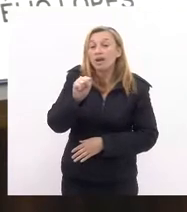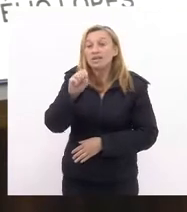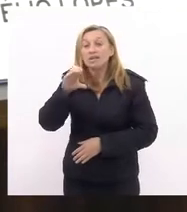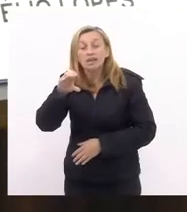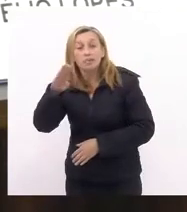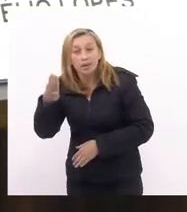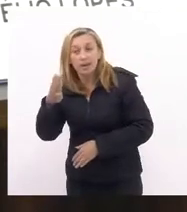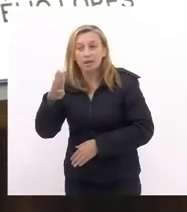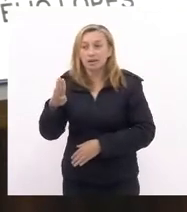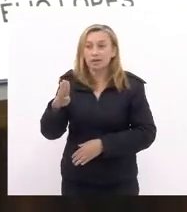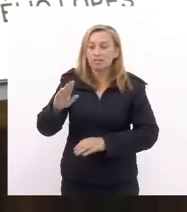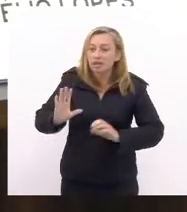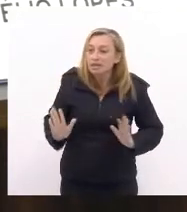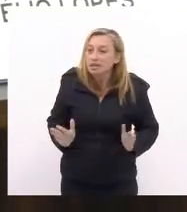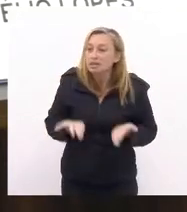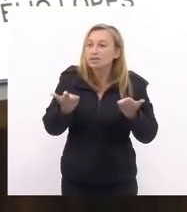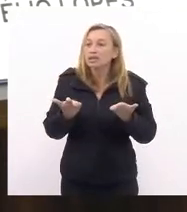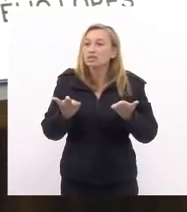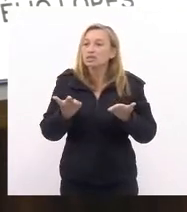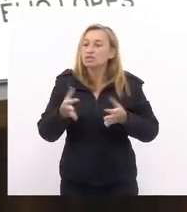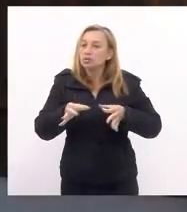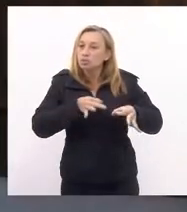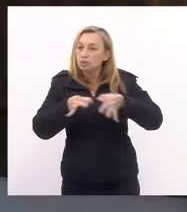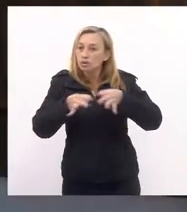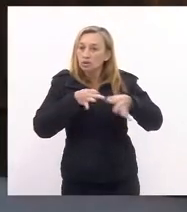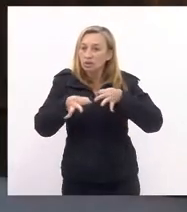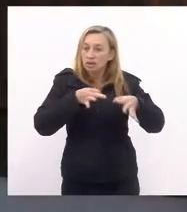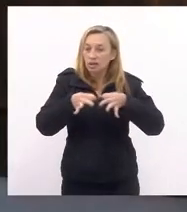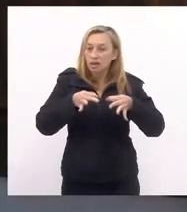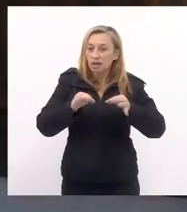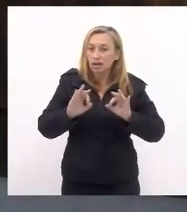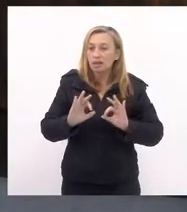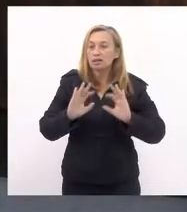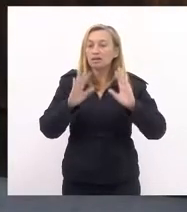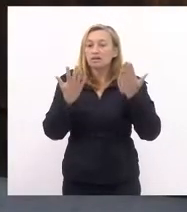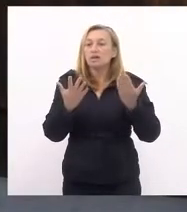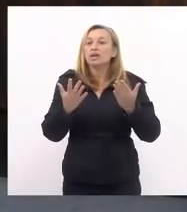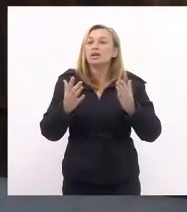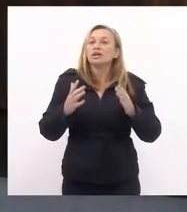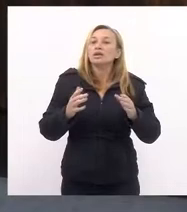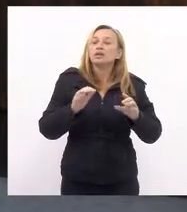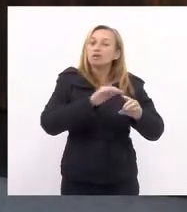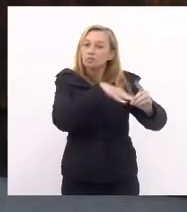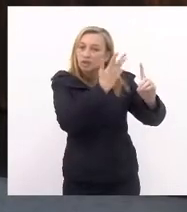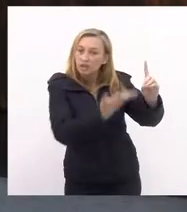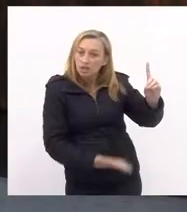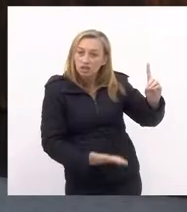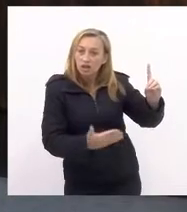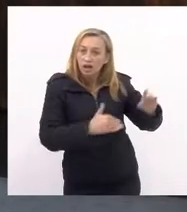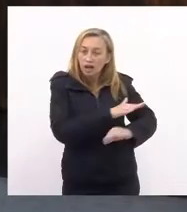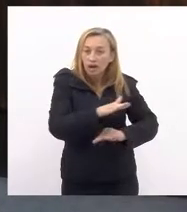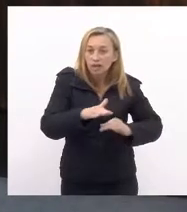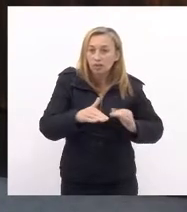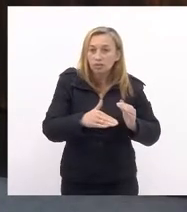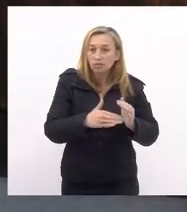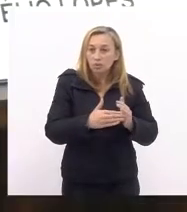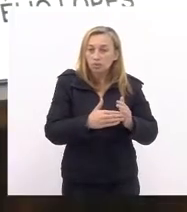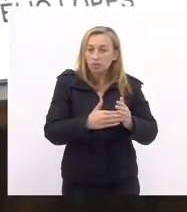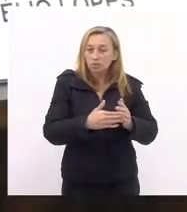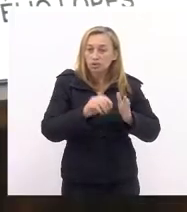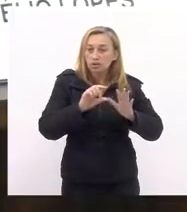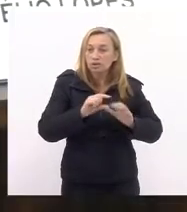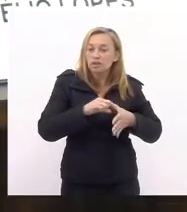OCB pela iniciativa de organizar esse evento e homenagear as autoridades, lideranças